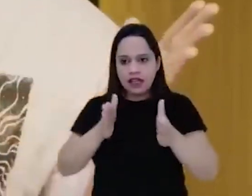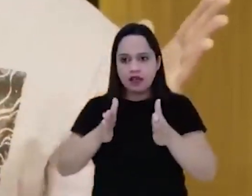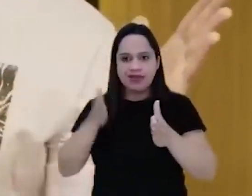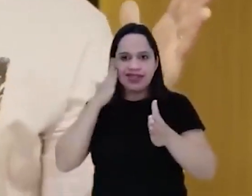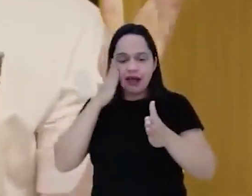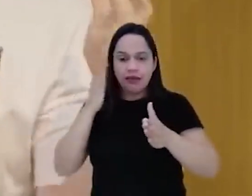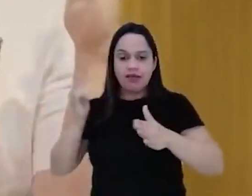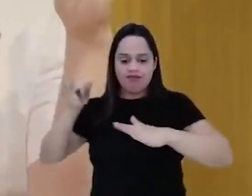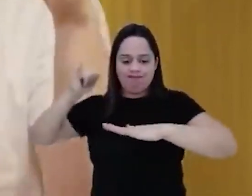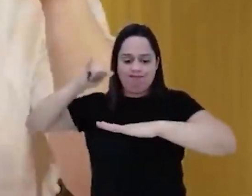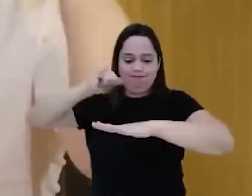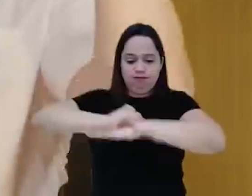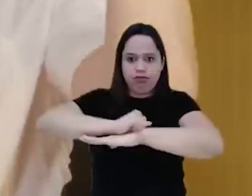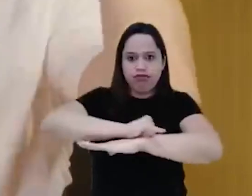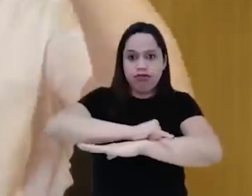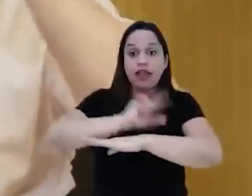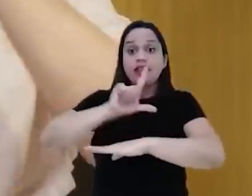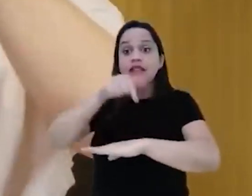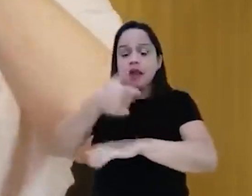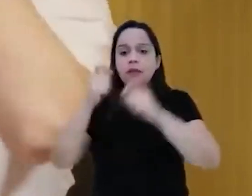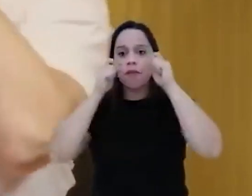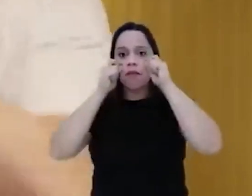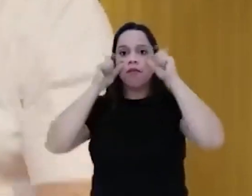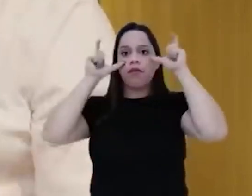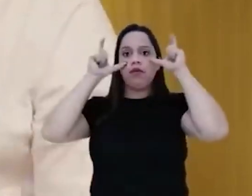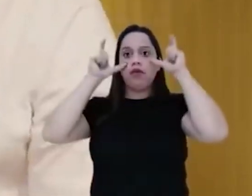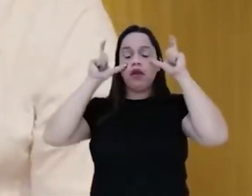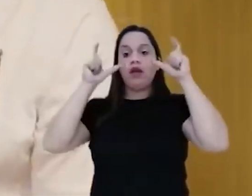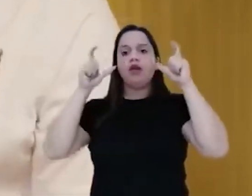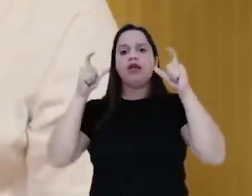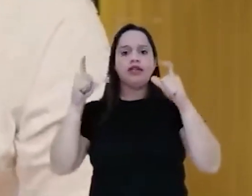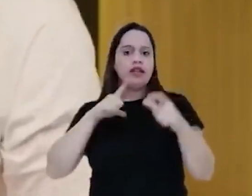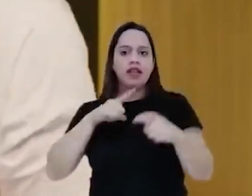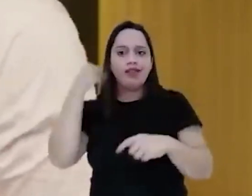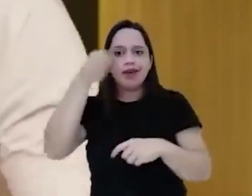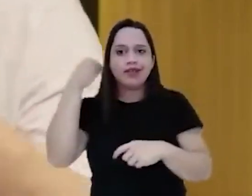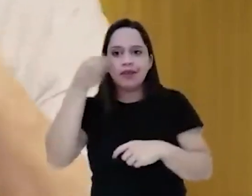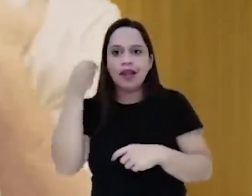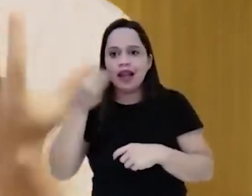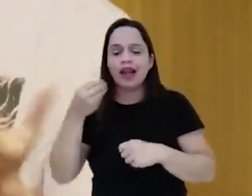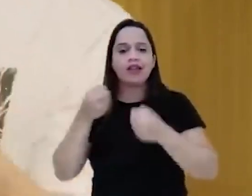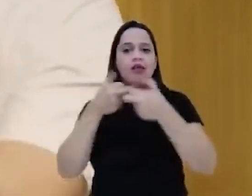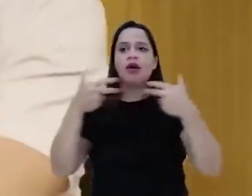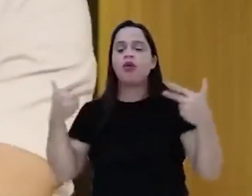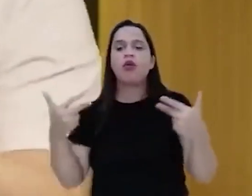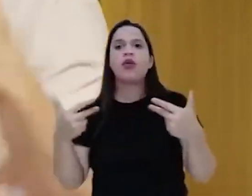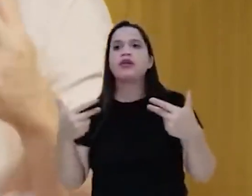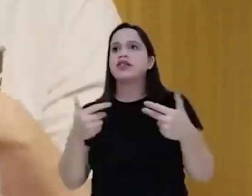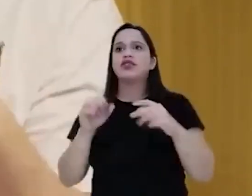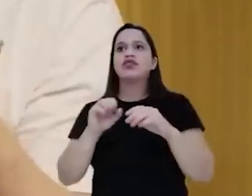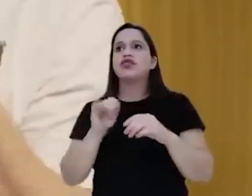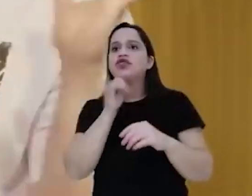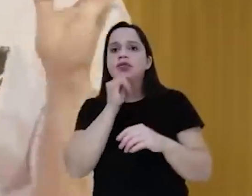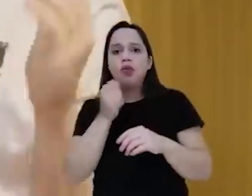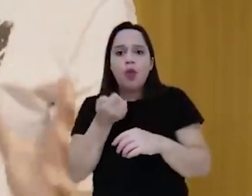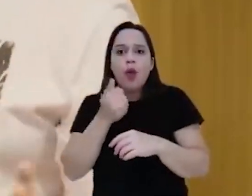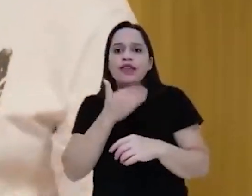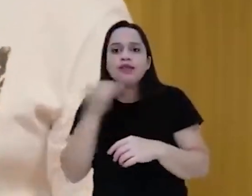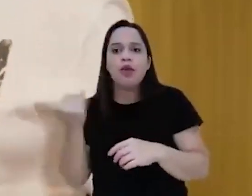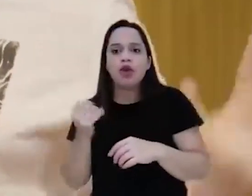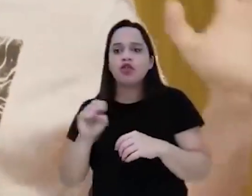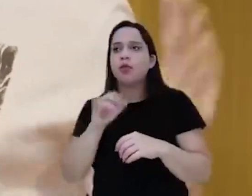o acidente e o acordar se lembra de alguma coisa você teve uma experiência sobrenatural uma quase-morte ou foi